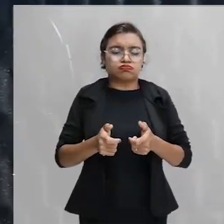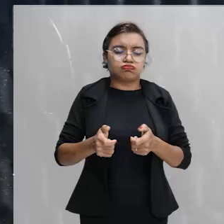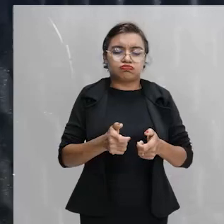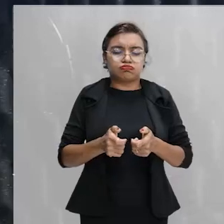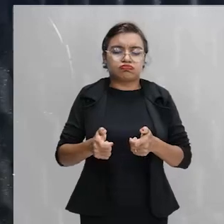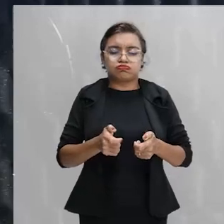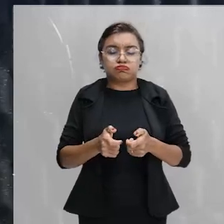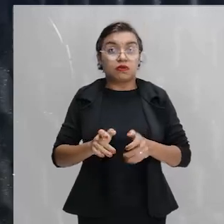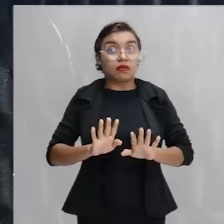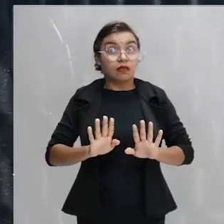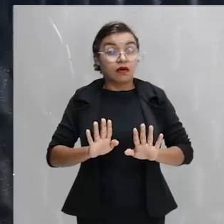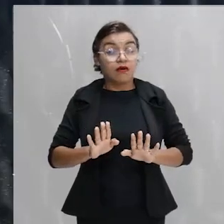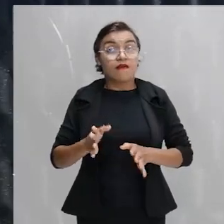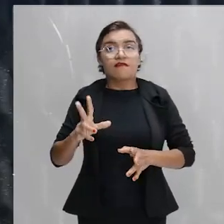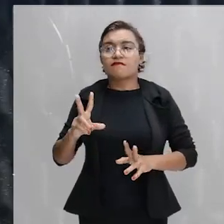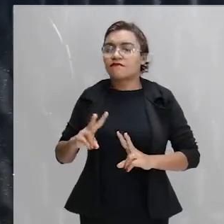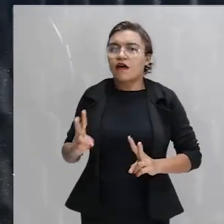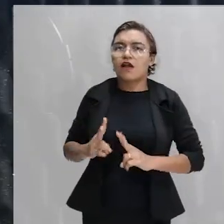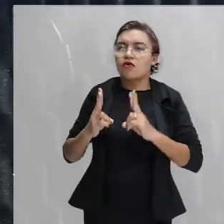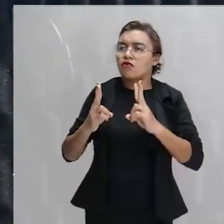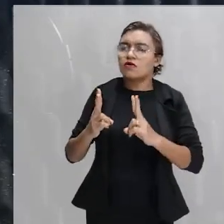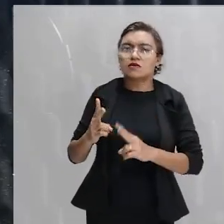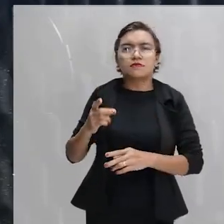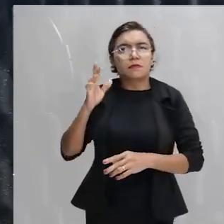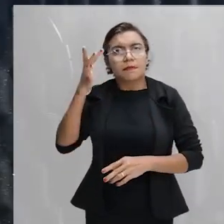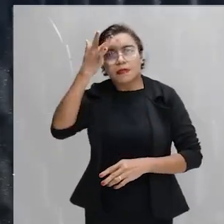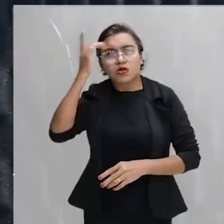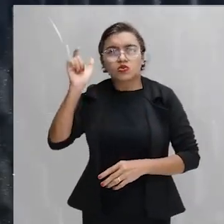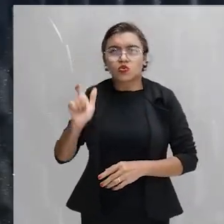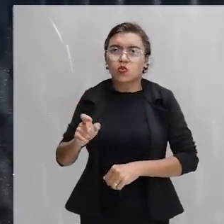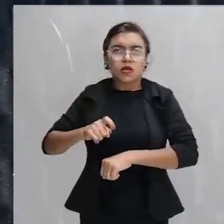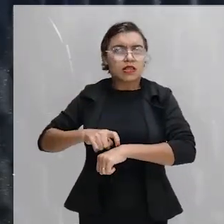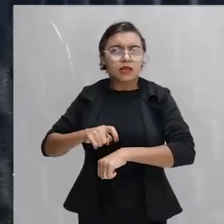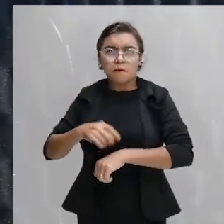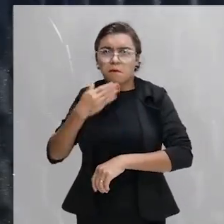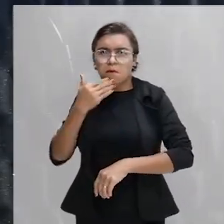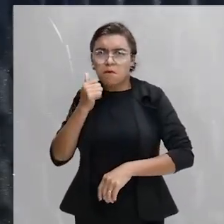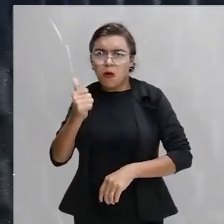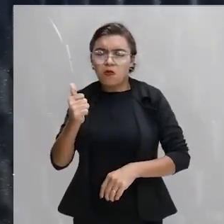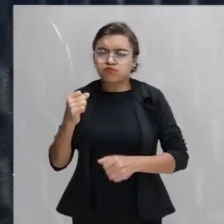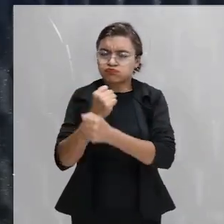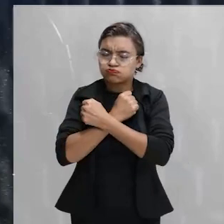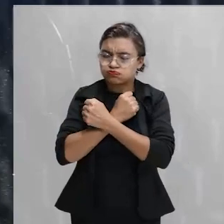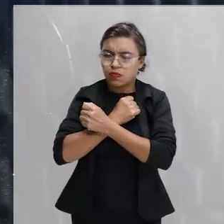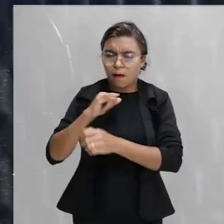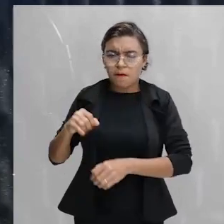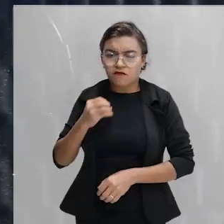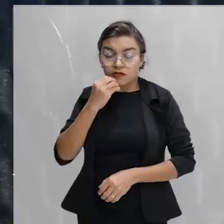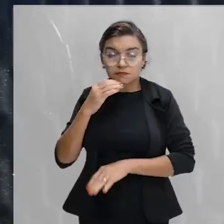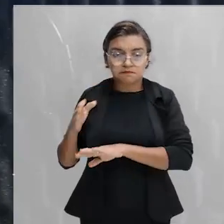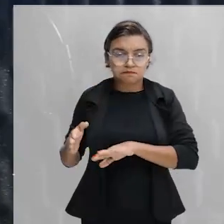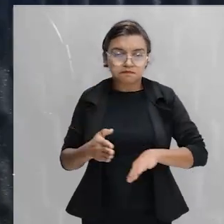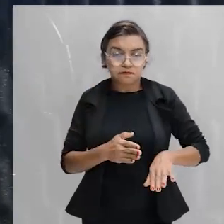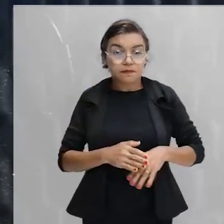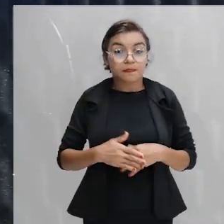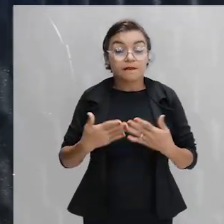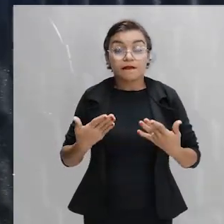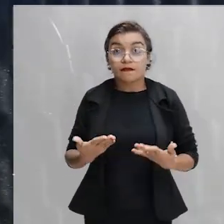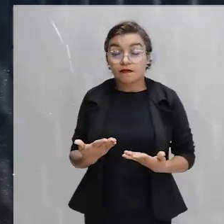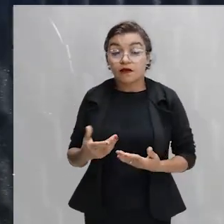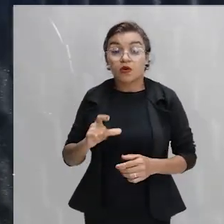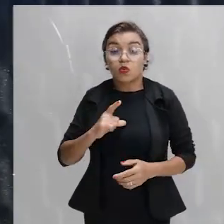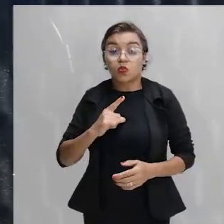WhatsApp. Valorize pessoas, valorize o seu tempo. E aí, o Renato Russo gravou uma